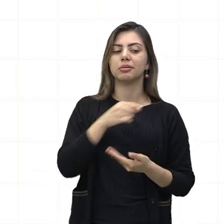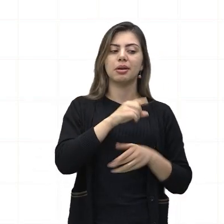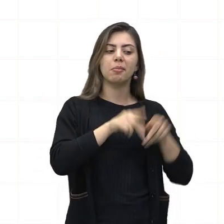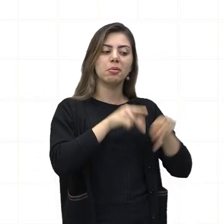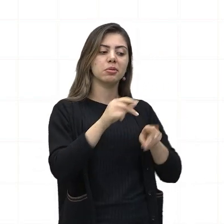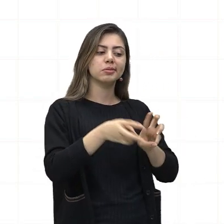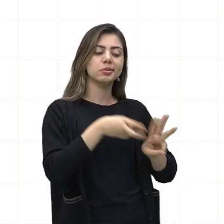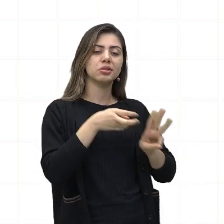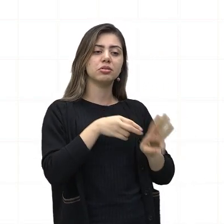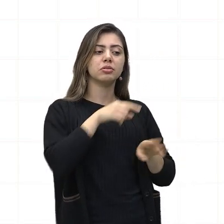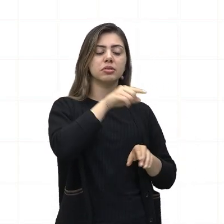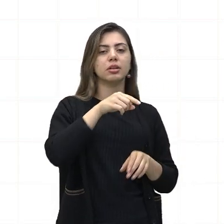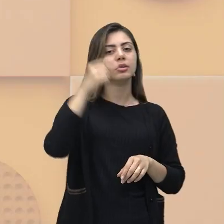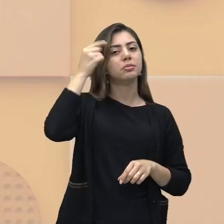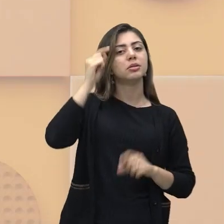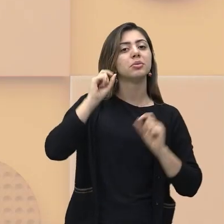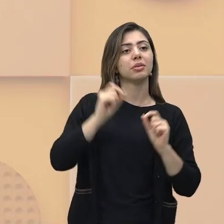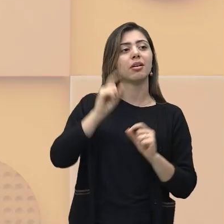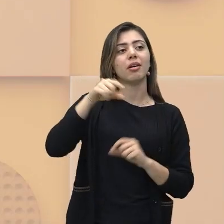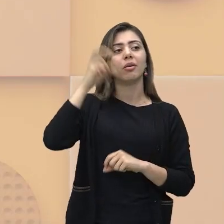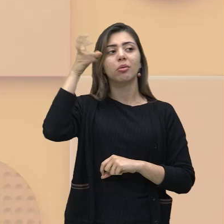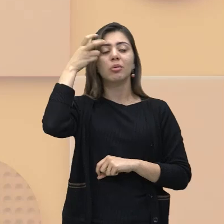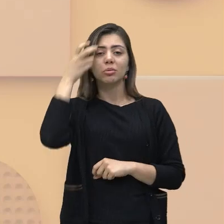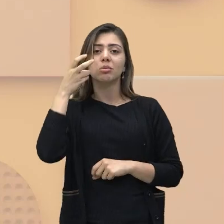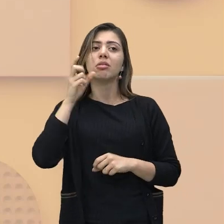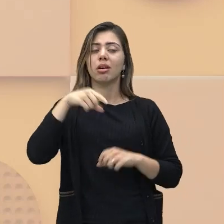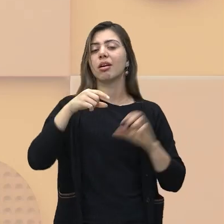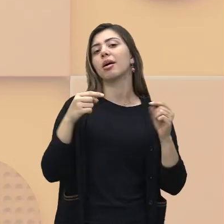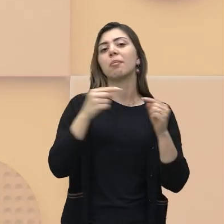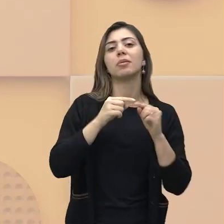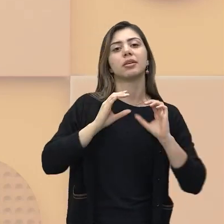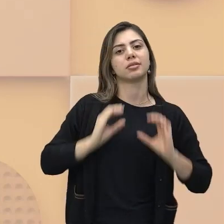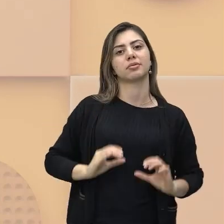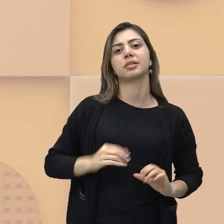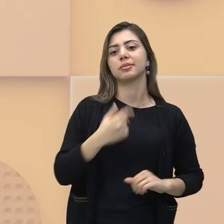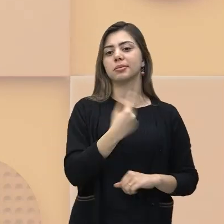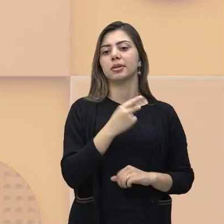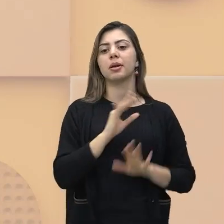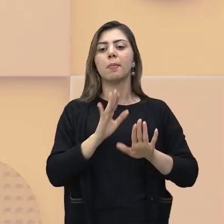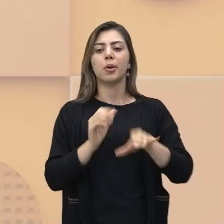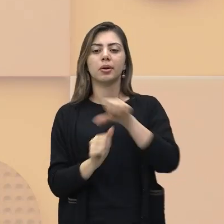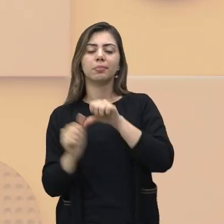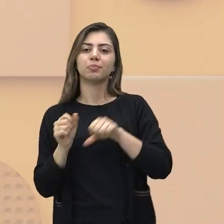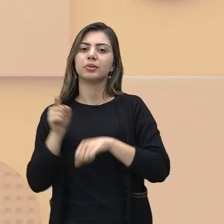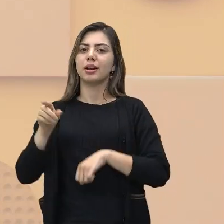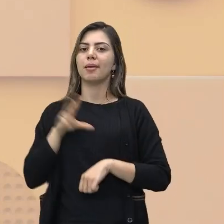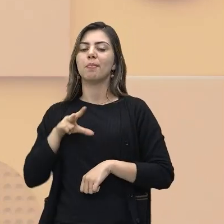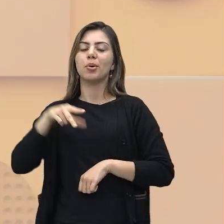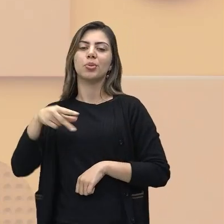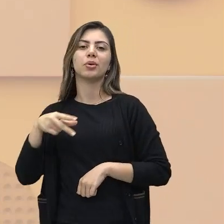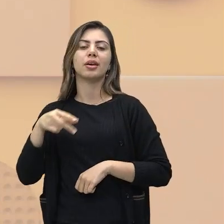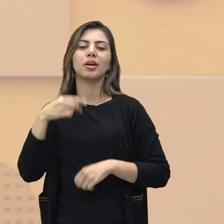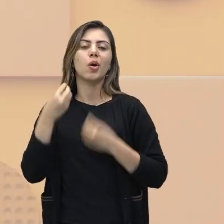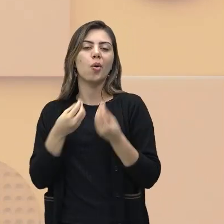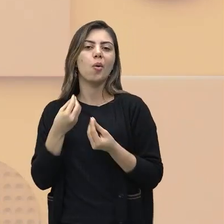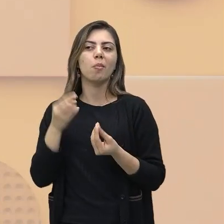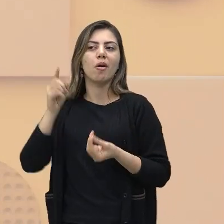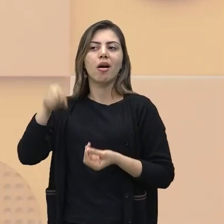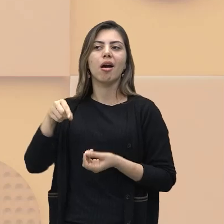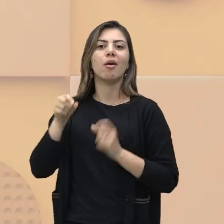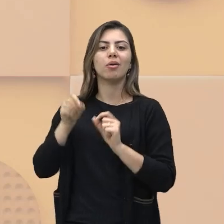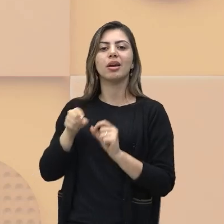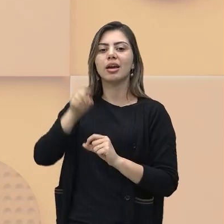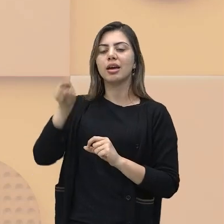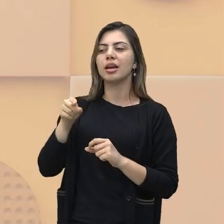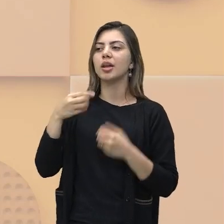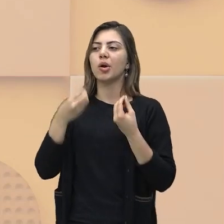a cultura dele é o que ele conhece como civilização. Enquanto para o português, naquele momento, era o que ele conhecia lá de